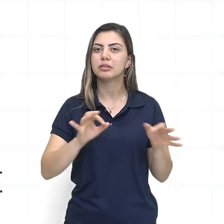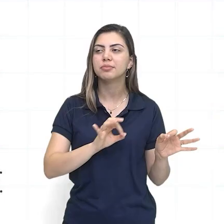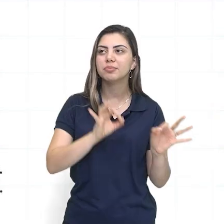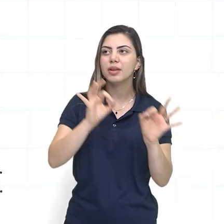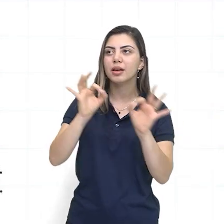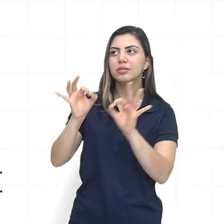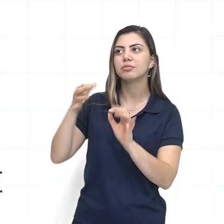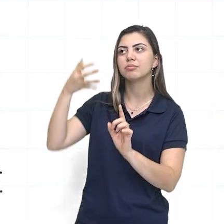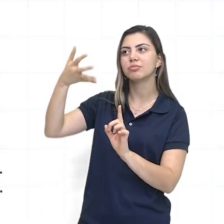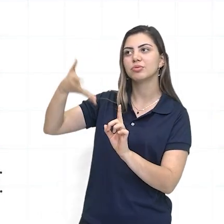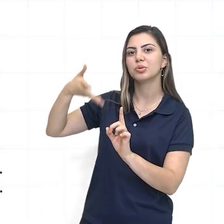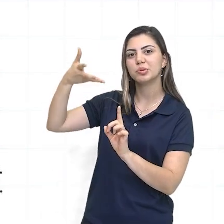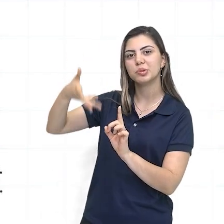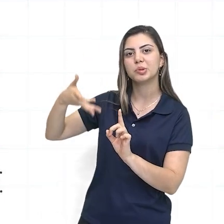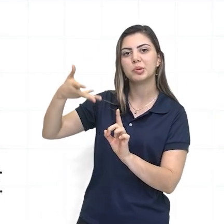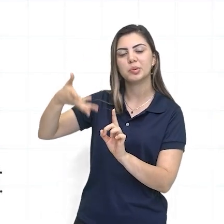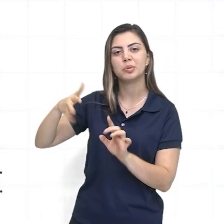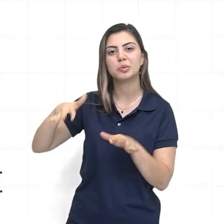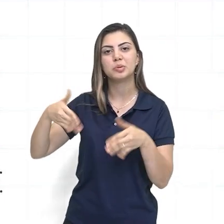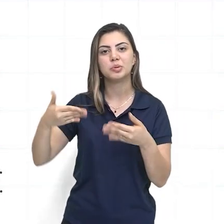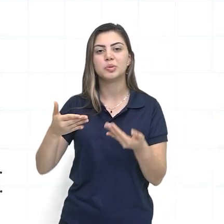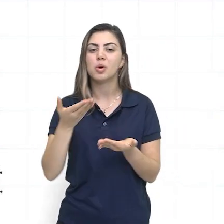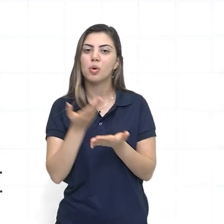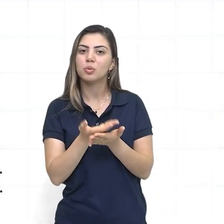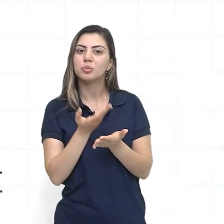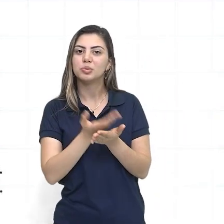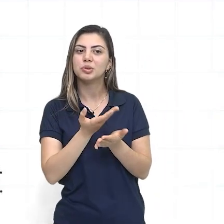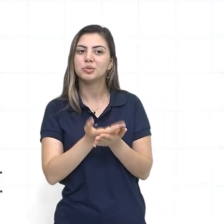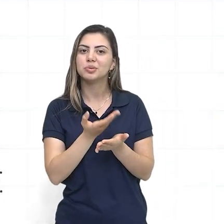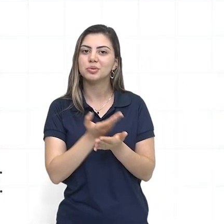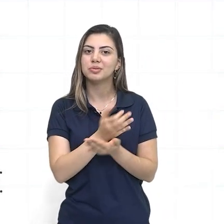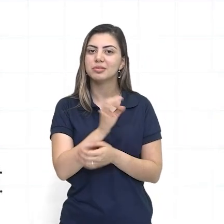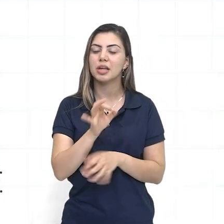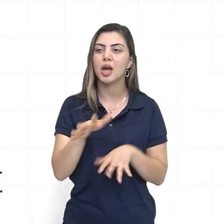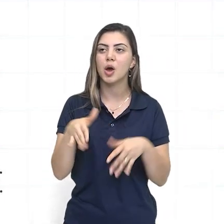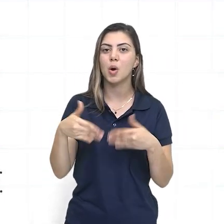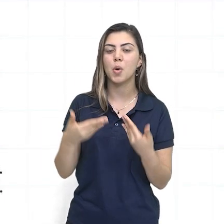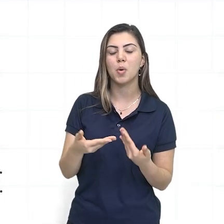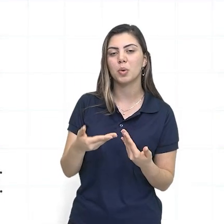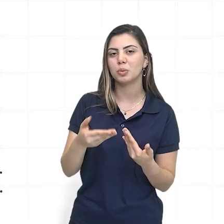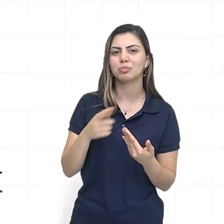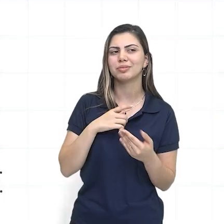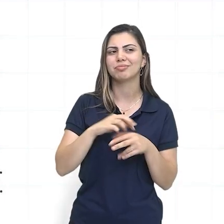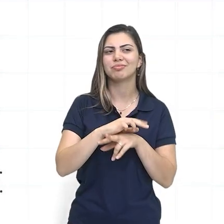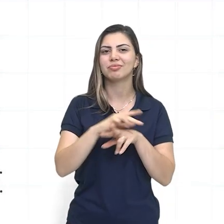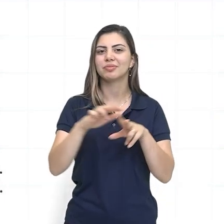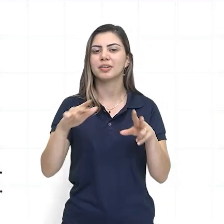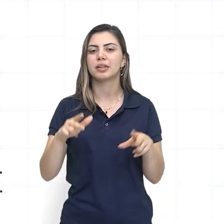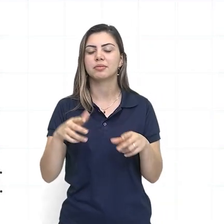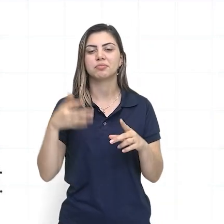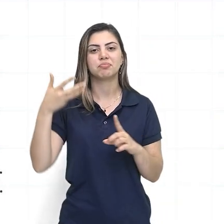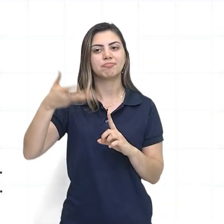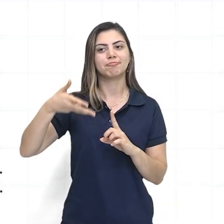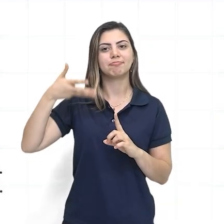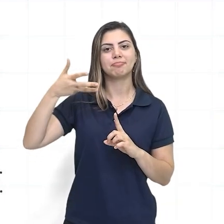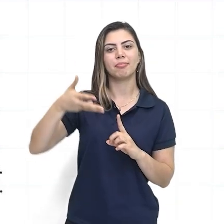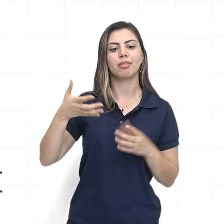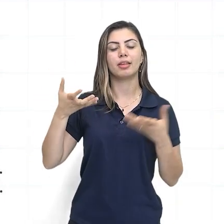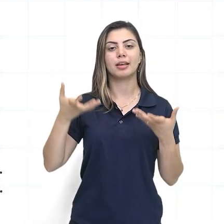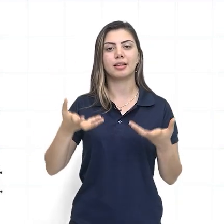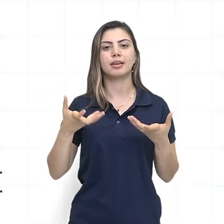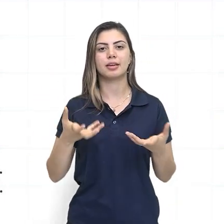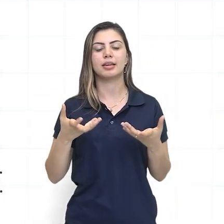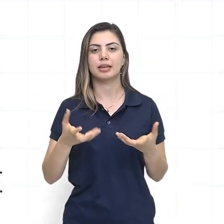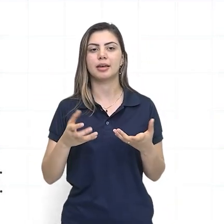né, aquela palestra, ou até mesmo uma aula, ou um discurso, né, que uma pessoa pretende dar